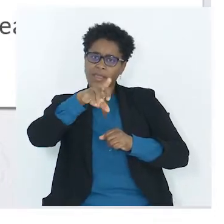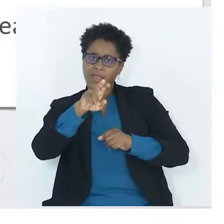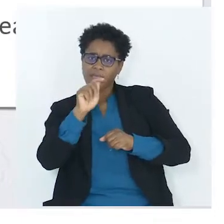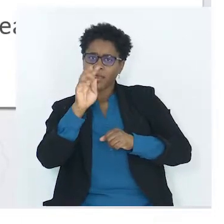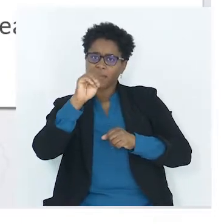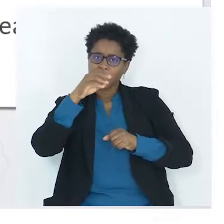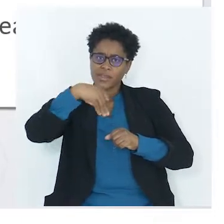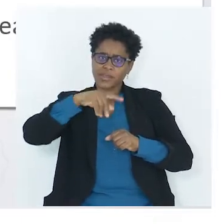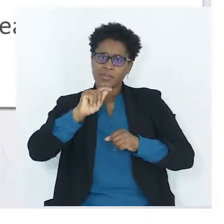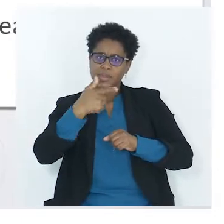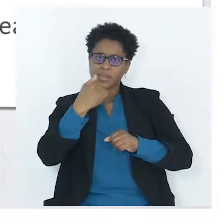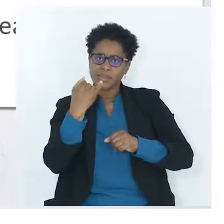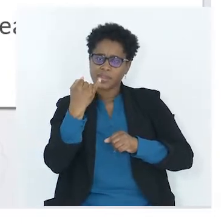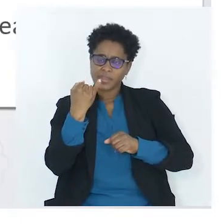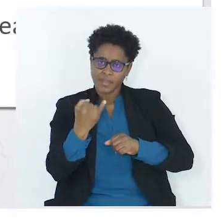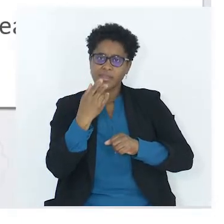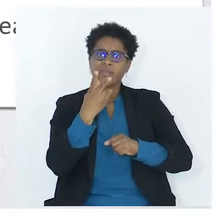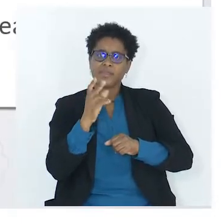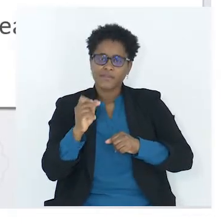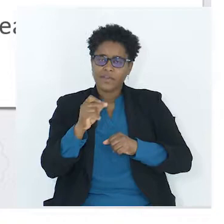perspectivas da história.